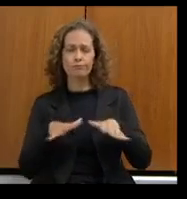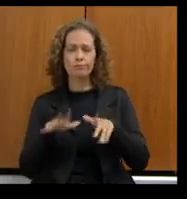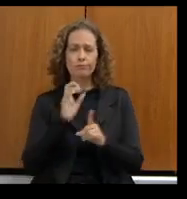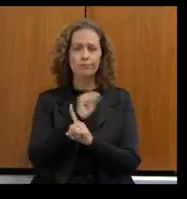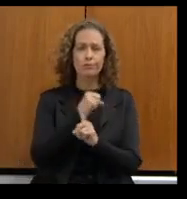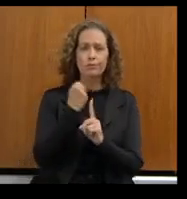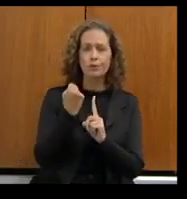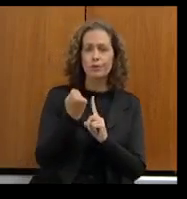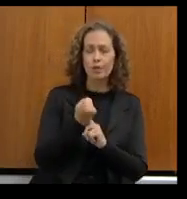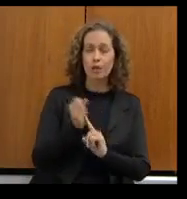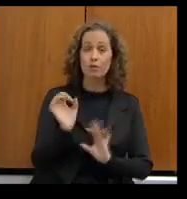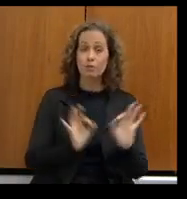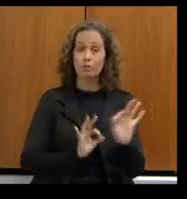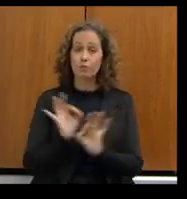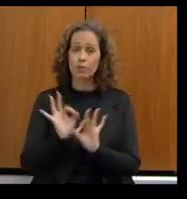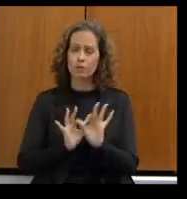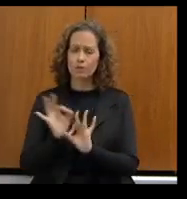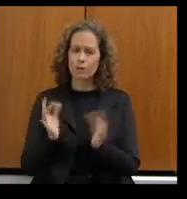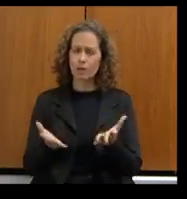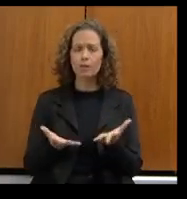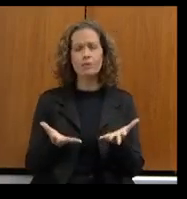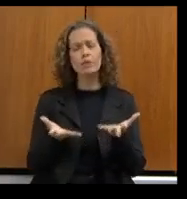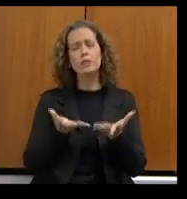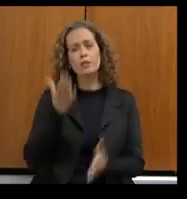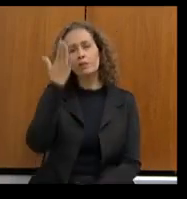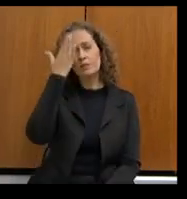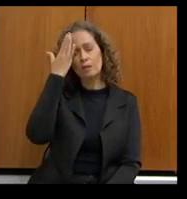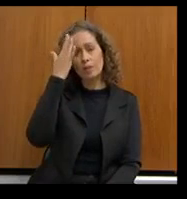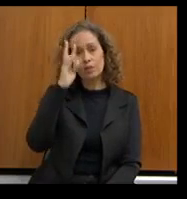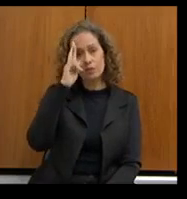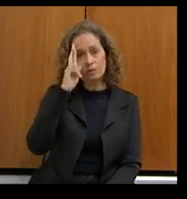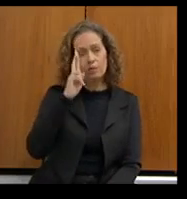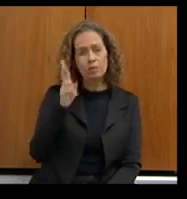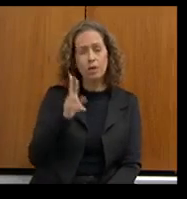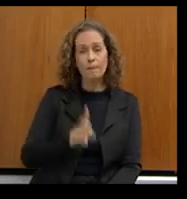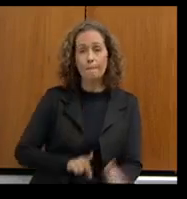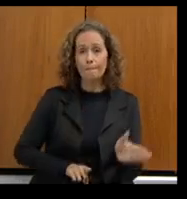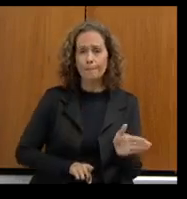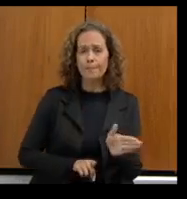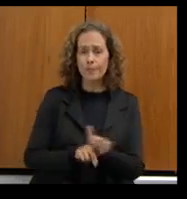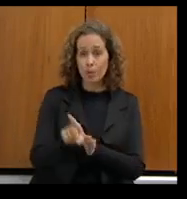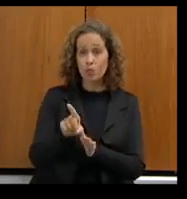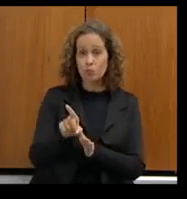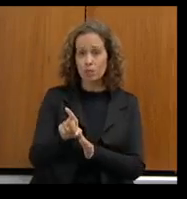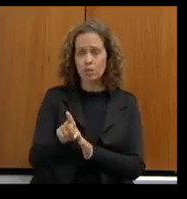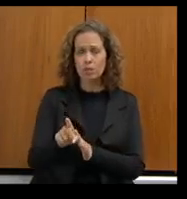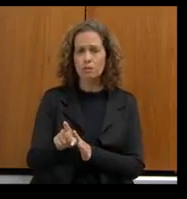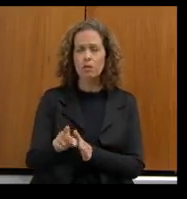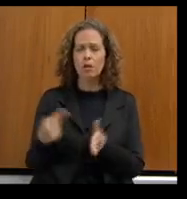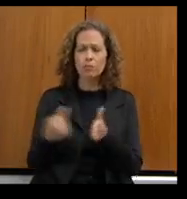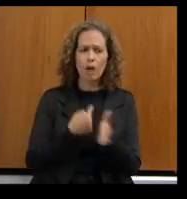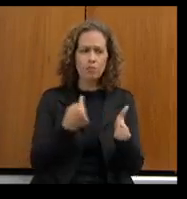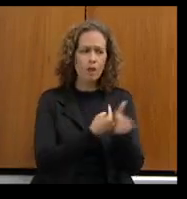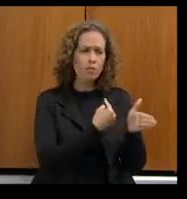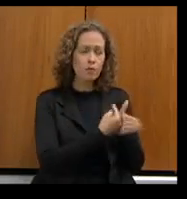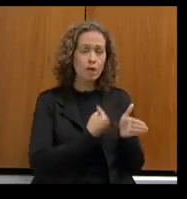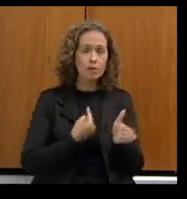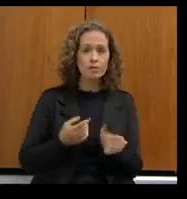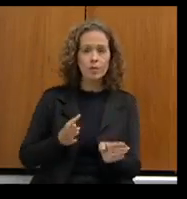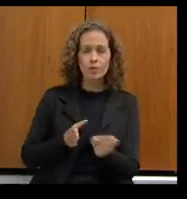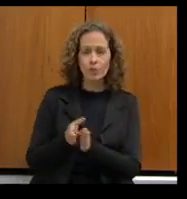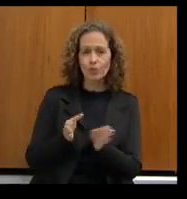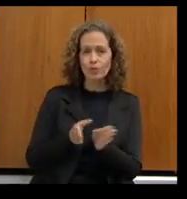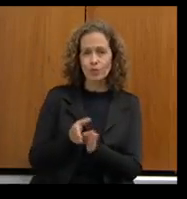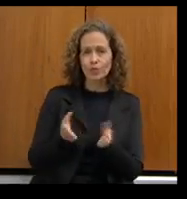civil organizada E aí eu queria ouvir o senhor que estão perguntas enviadas pelo conselho e pela